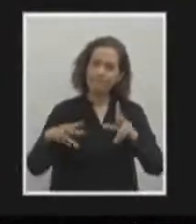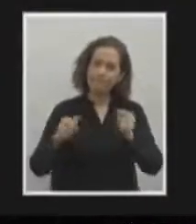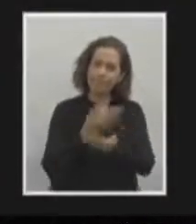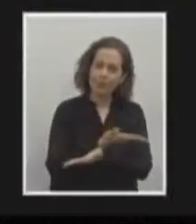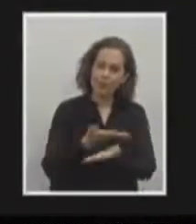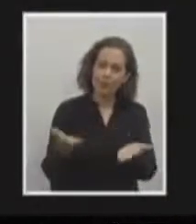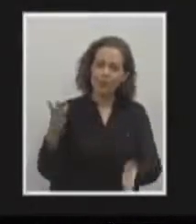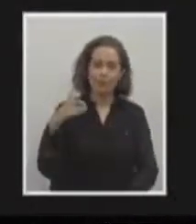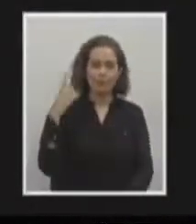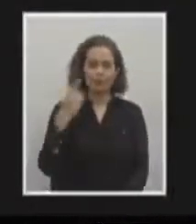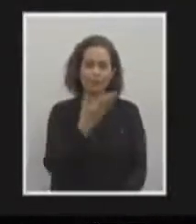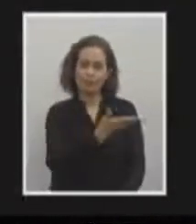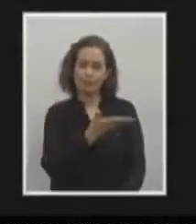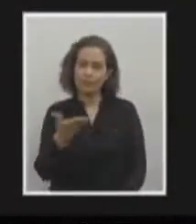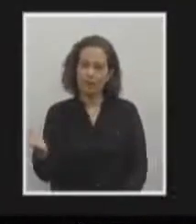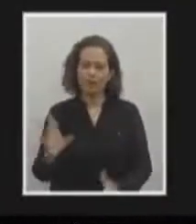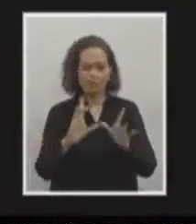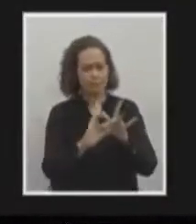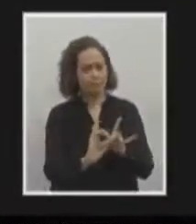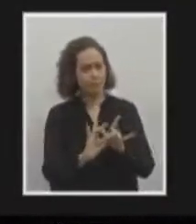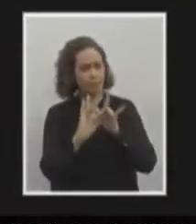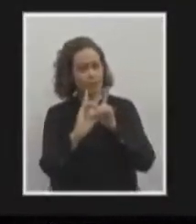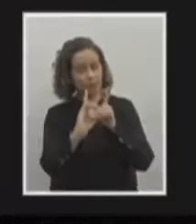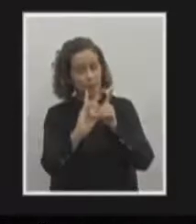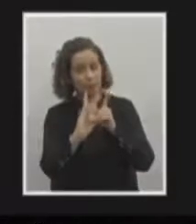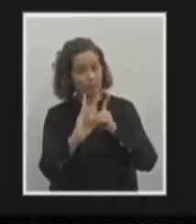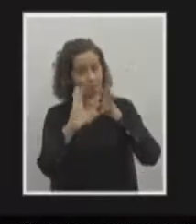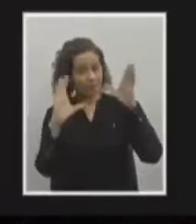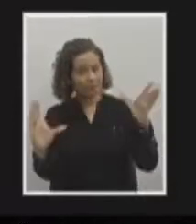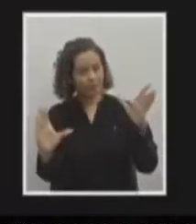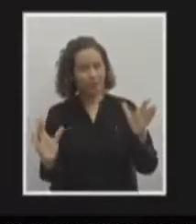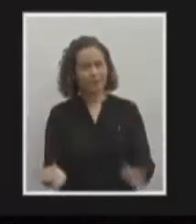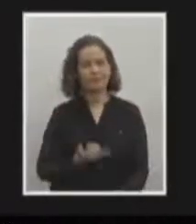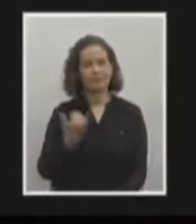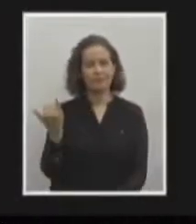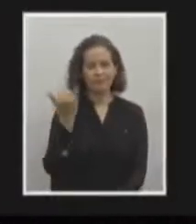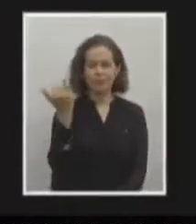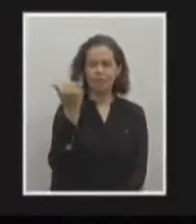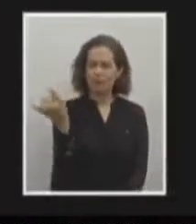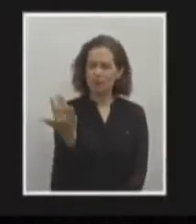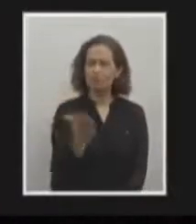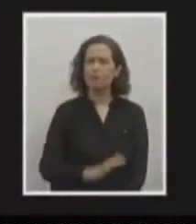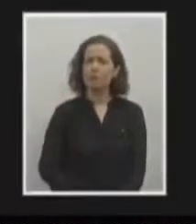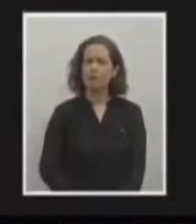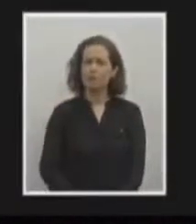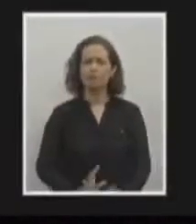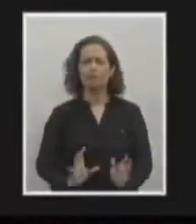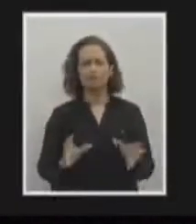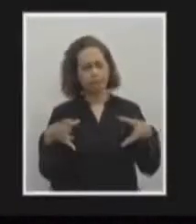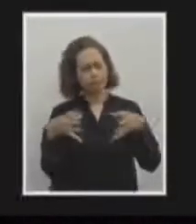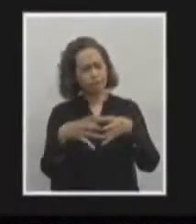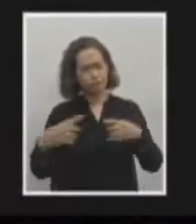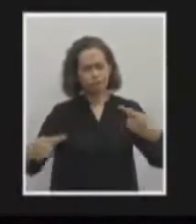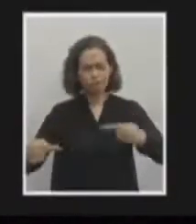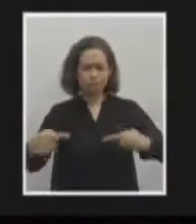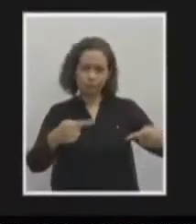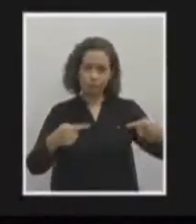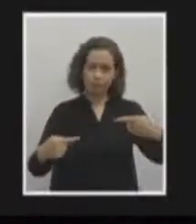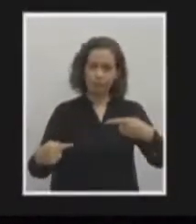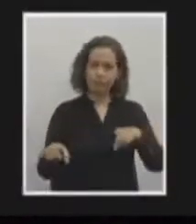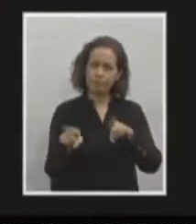pelo exercício da democracia, né? Ouvindo os dois lados da moeda, e trago também o cumprimento da